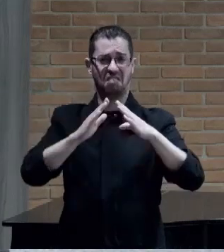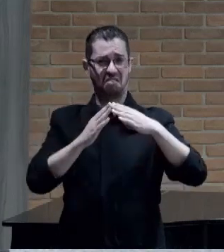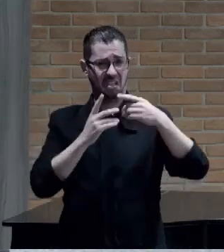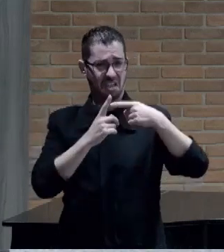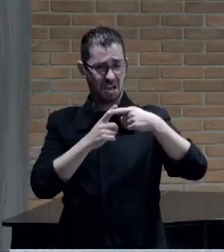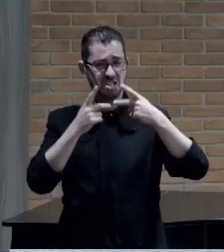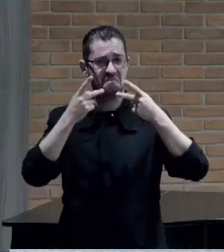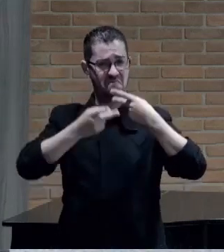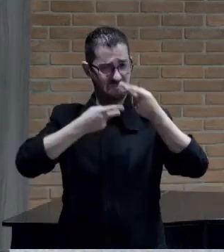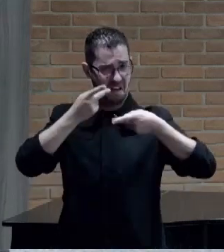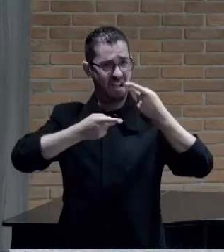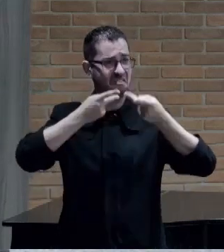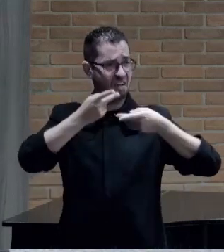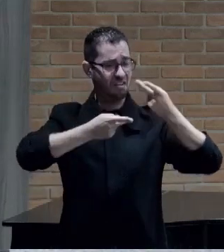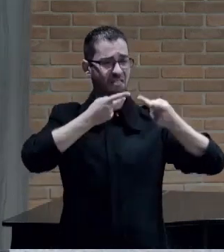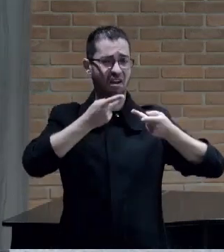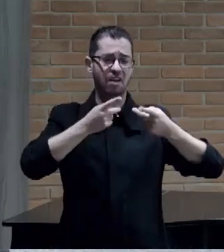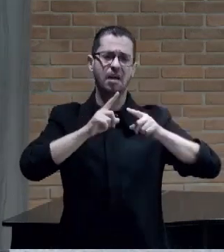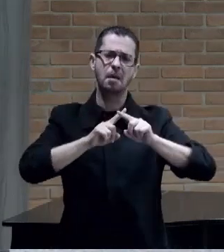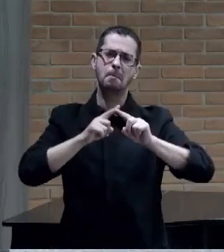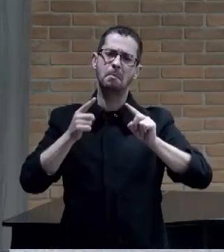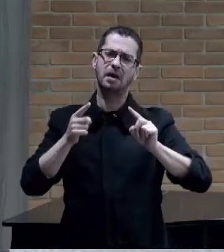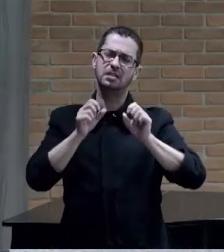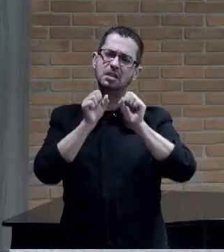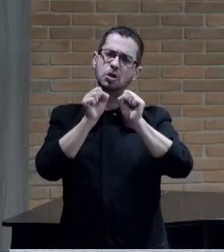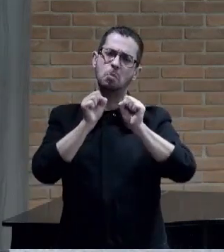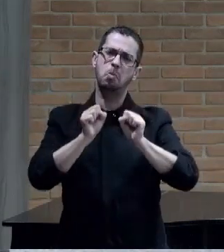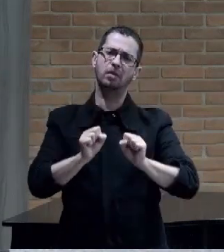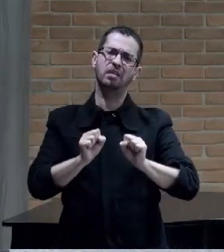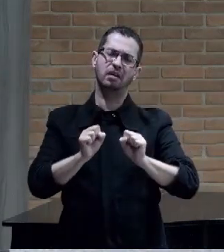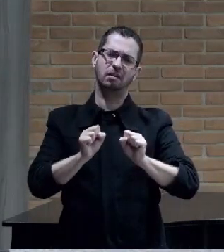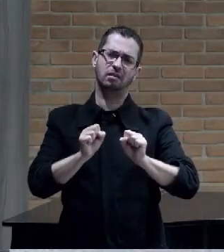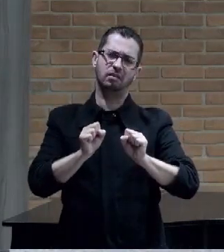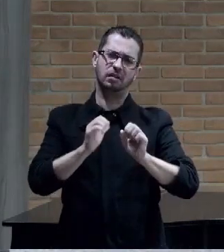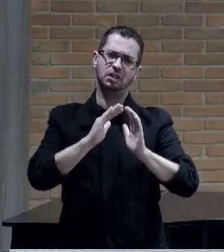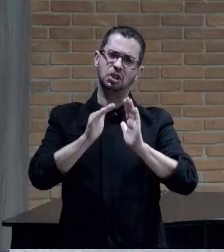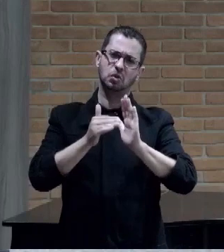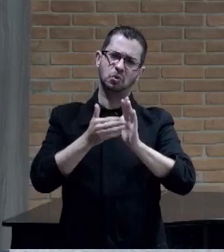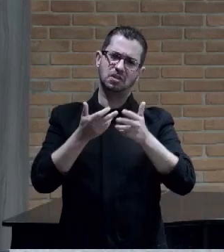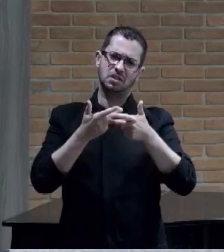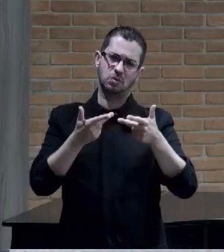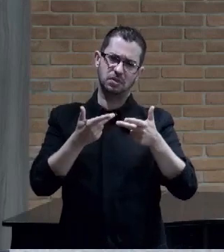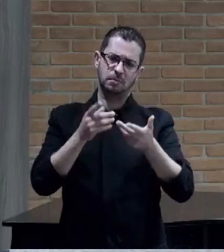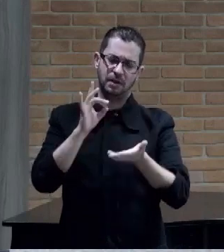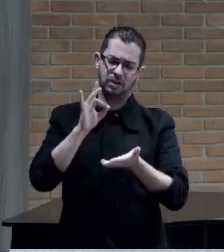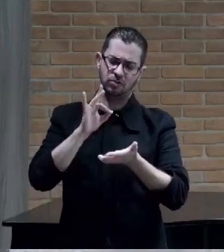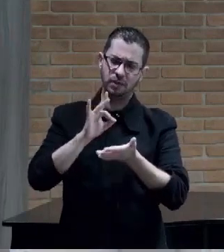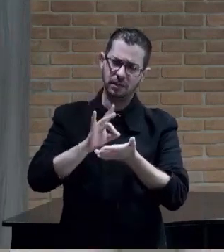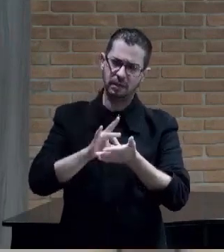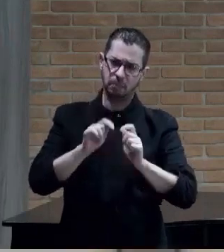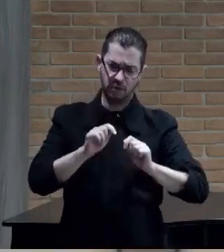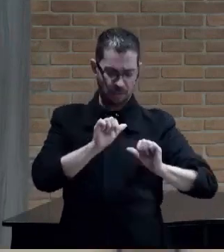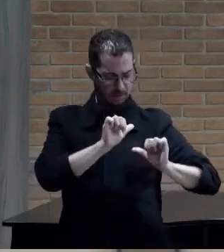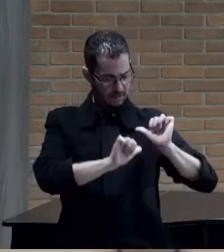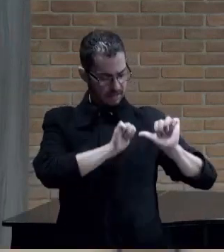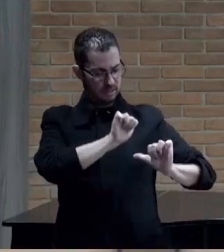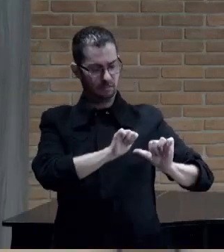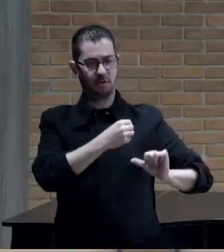está o poder de tudo isso para verdadeiramente transformar as